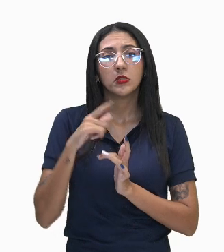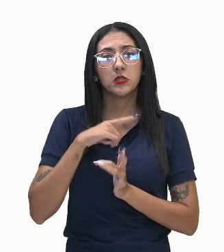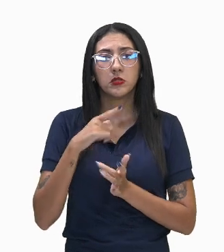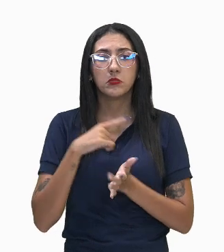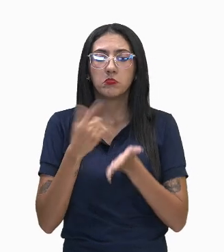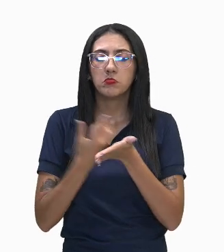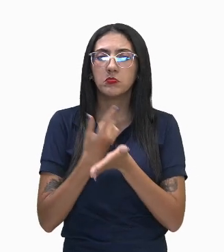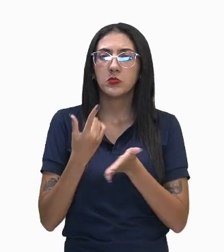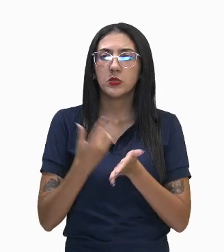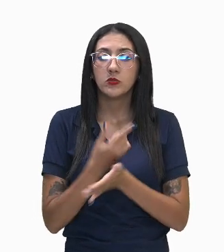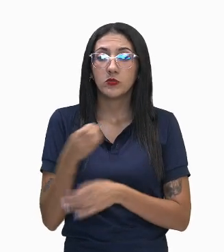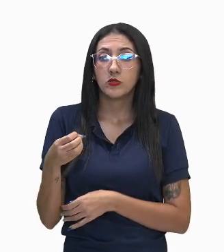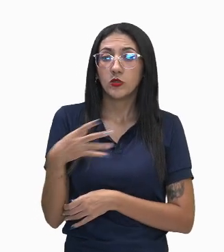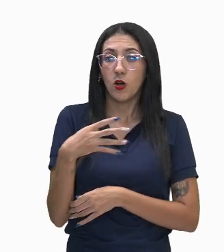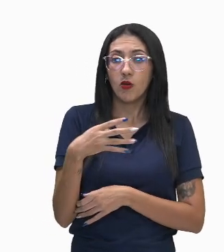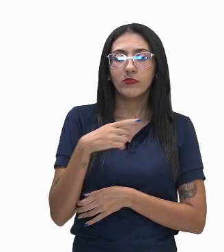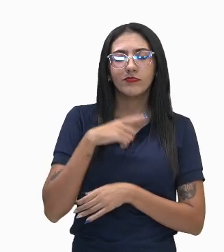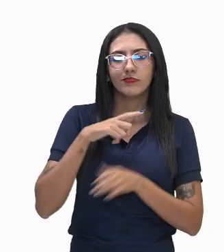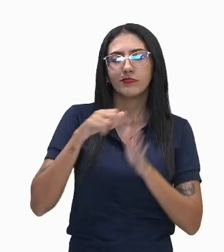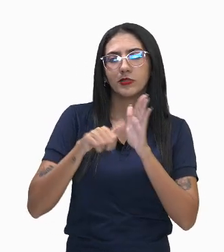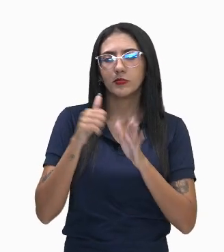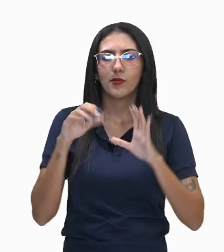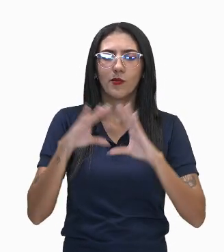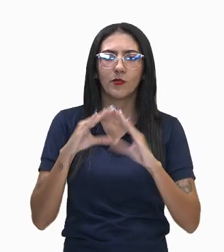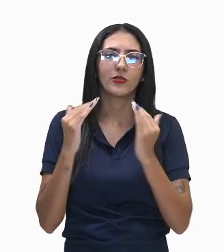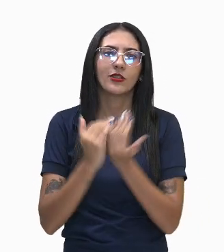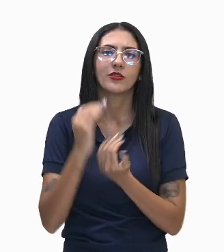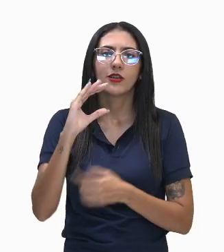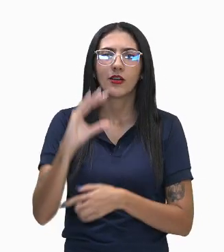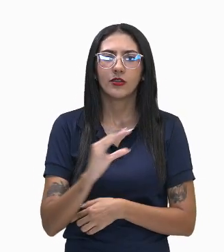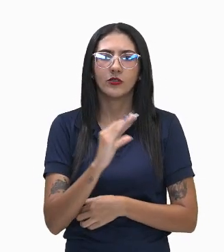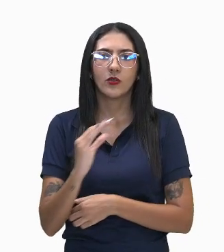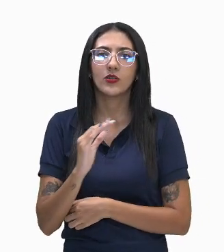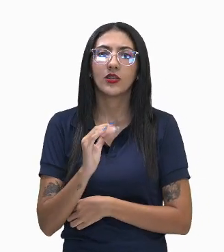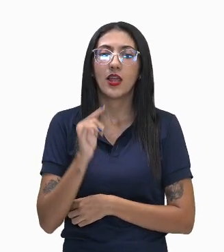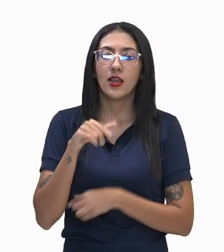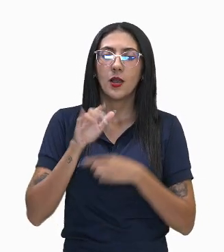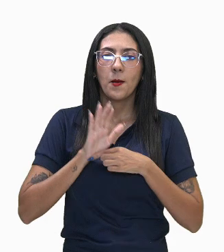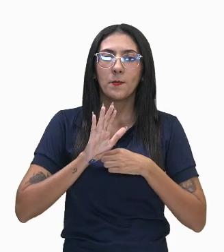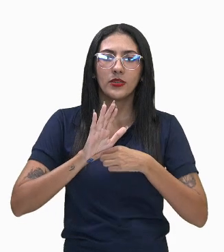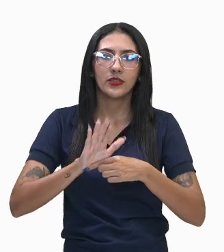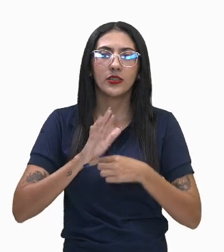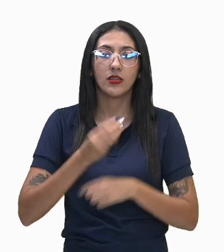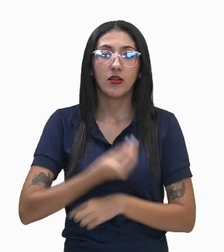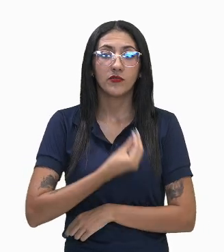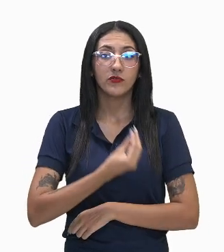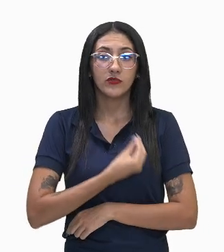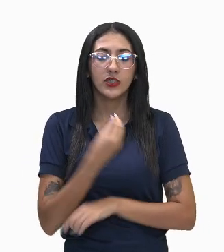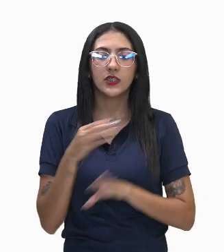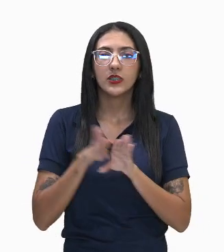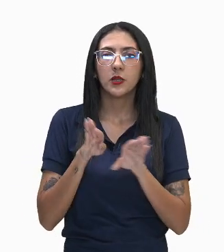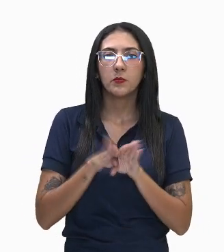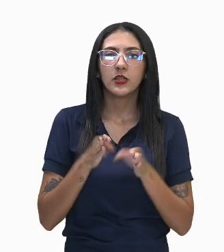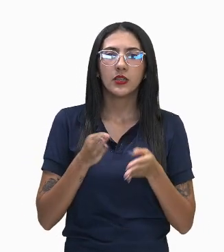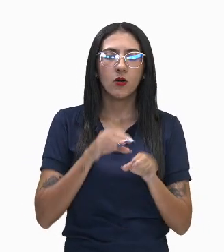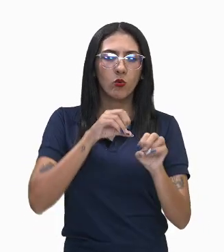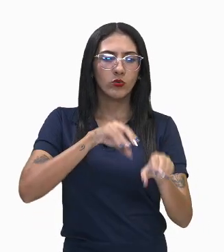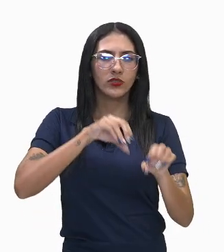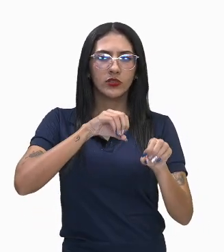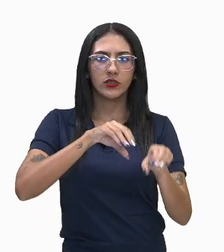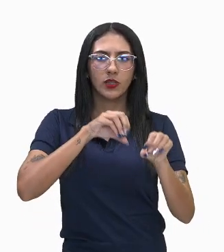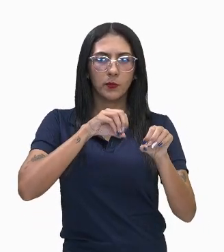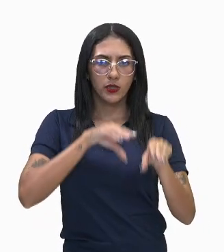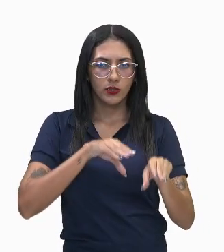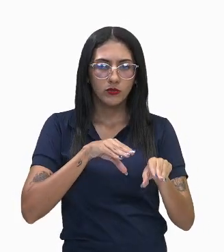nas primeiras comunidades cristãs e que apresenta a vida e o ministério de Jesus e dos primeiros